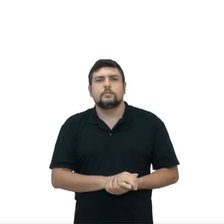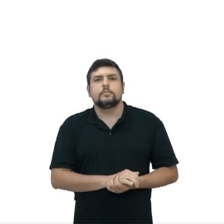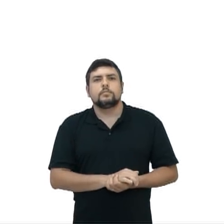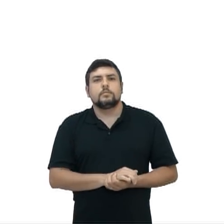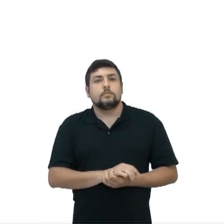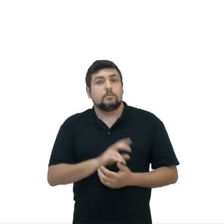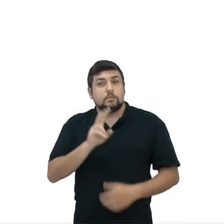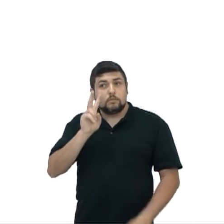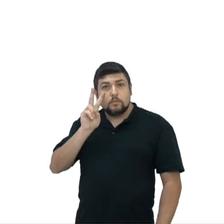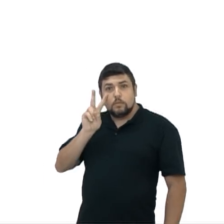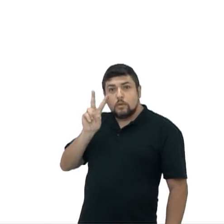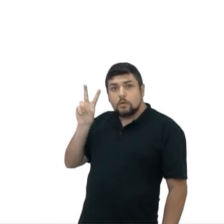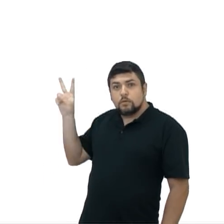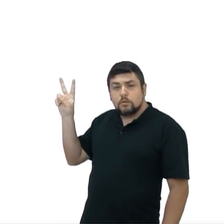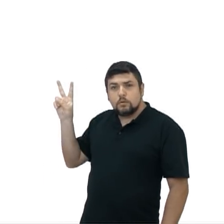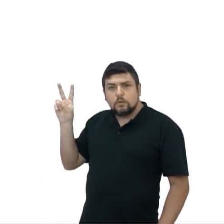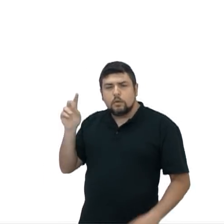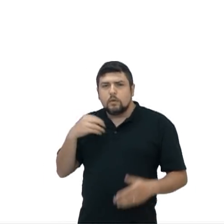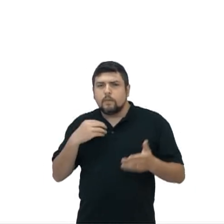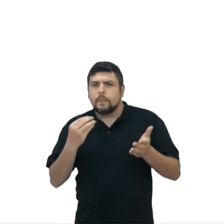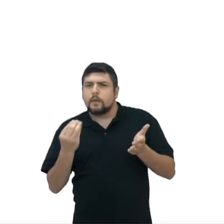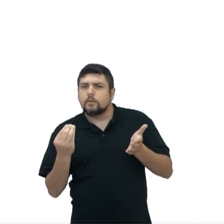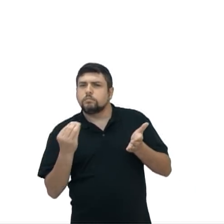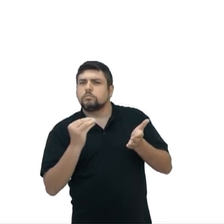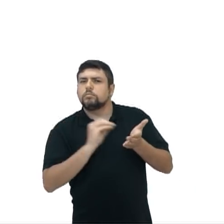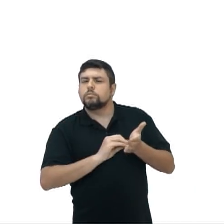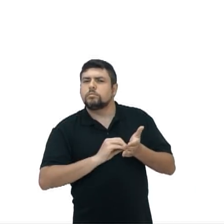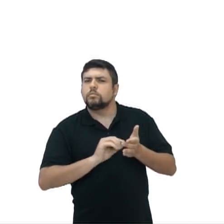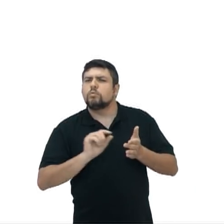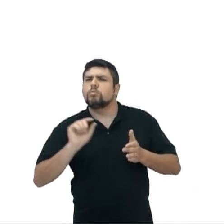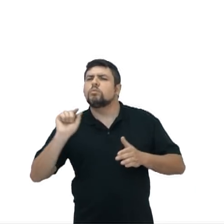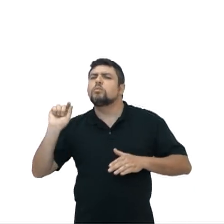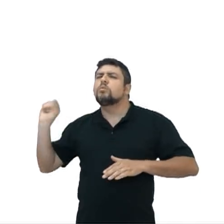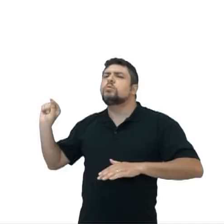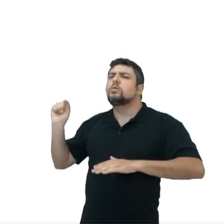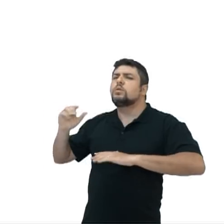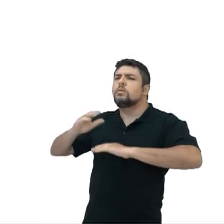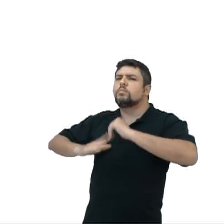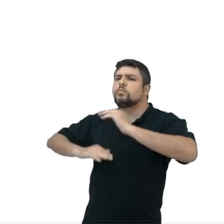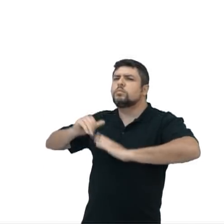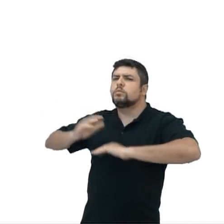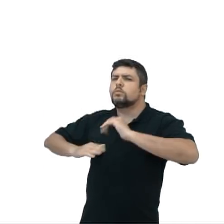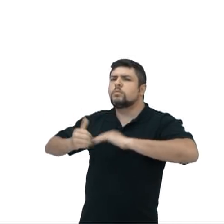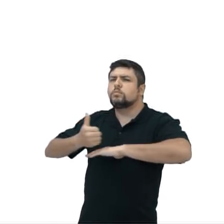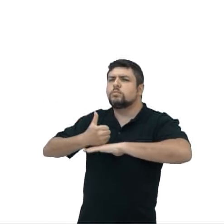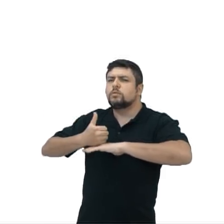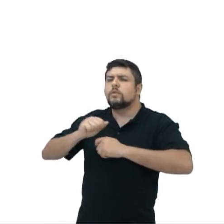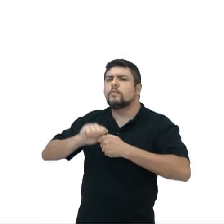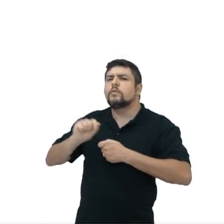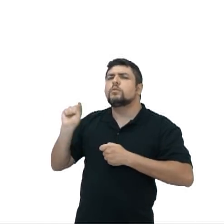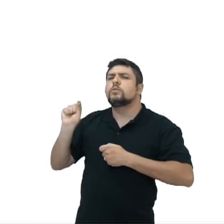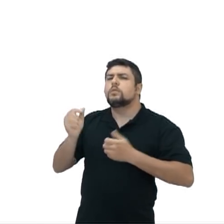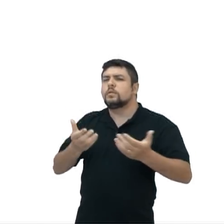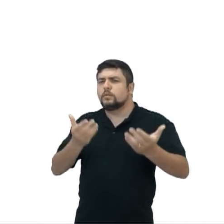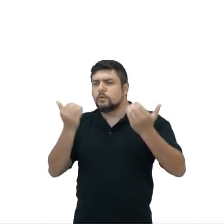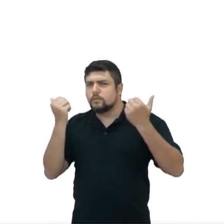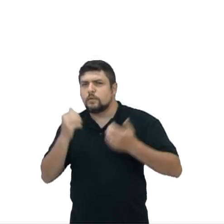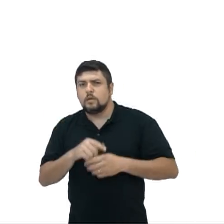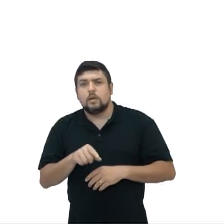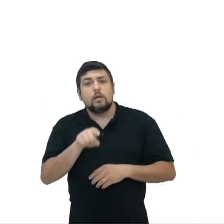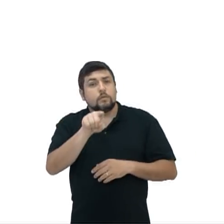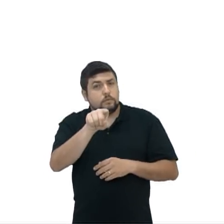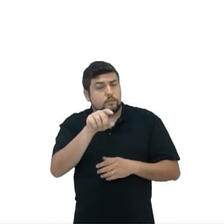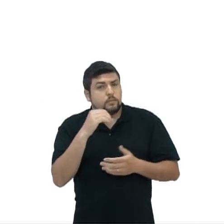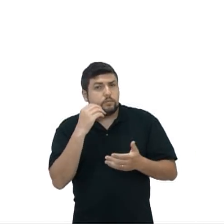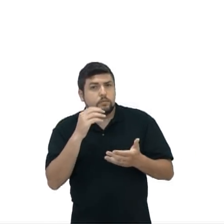olhar a figura e no teu caderno você vai me dizer que profissão é essa? Quem é essa pessoa? O que ele faz? Vamos lá, rapidinho. Você pode